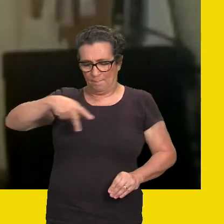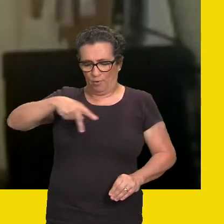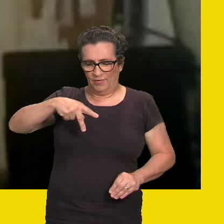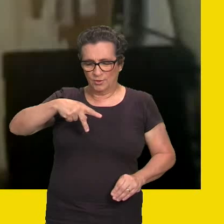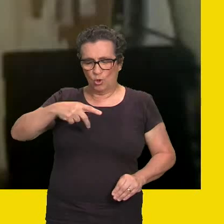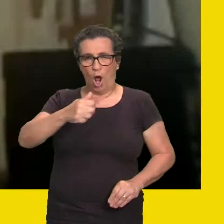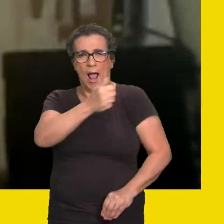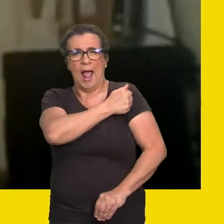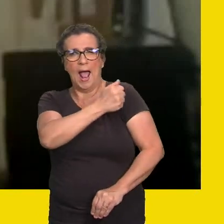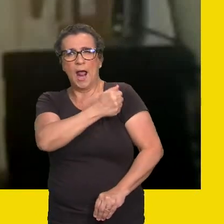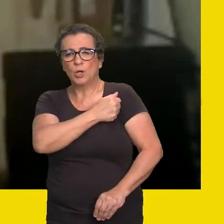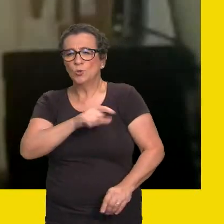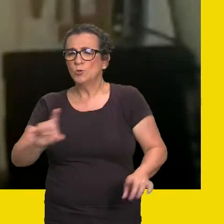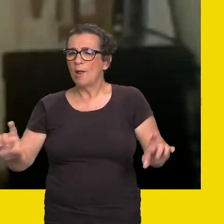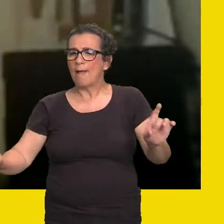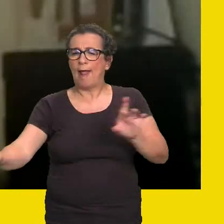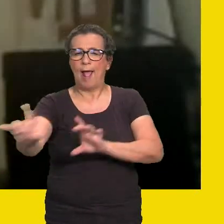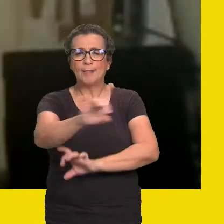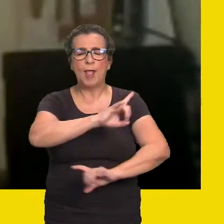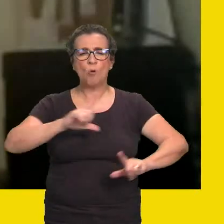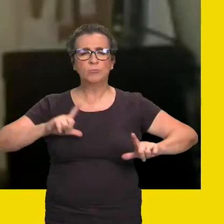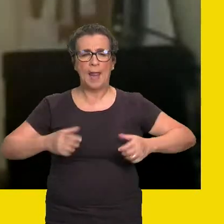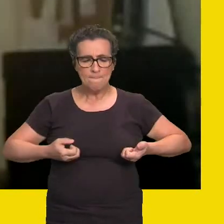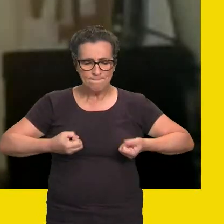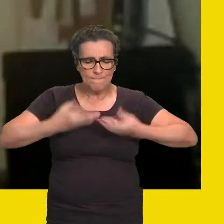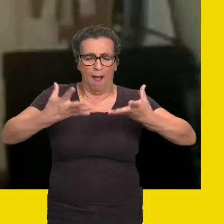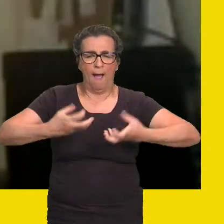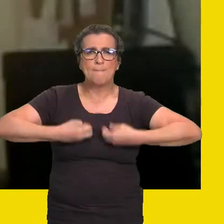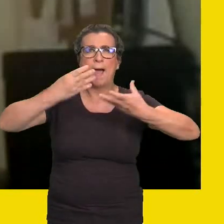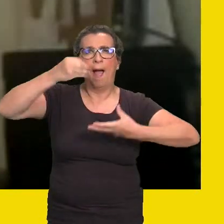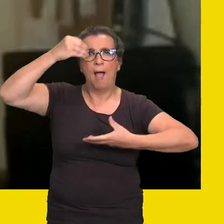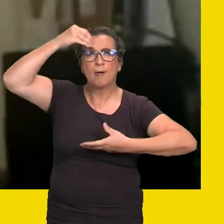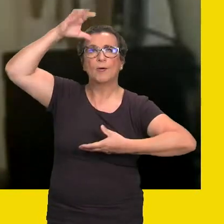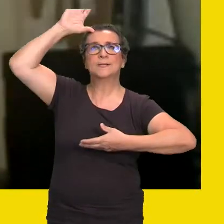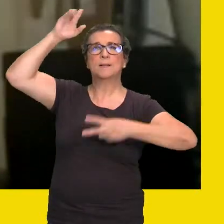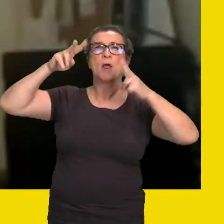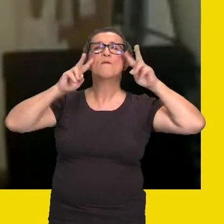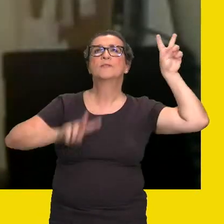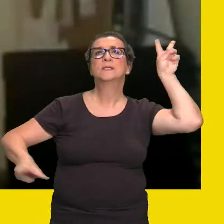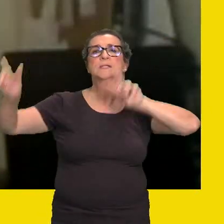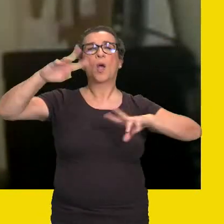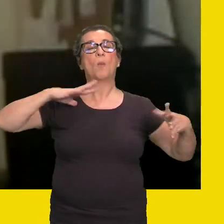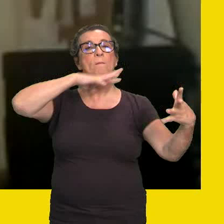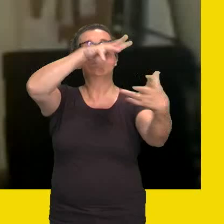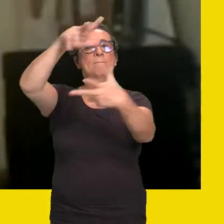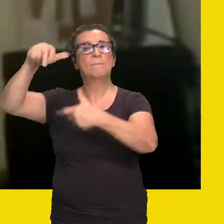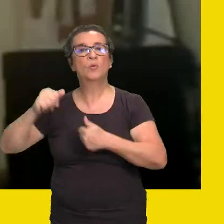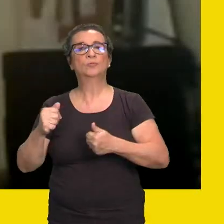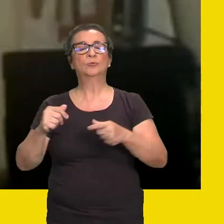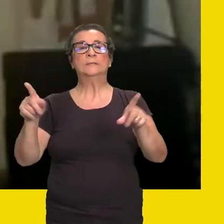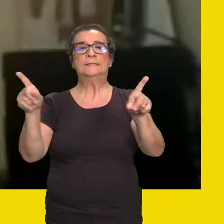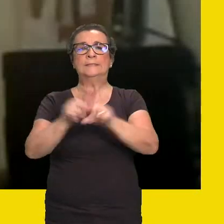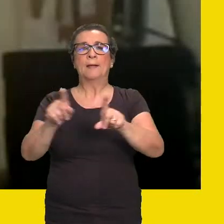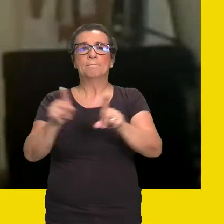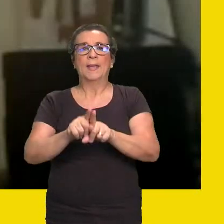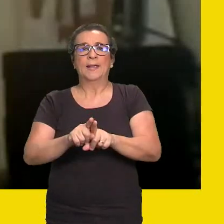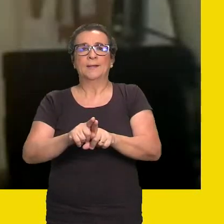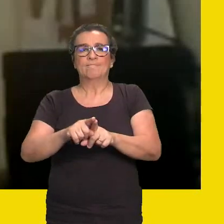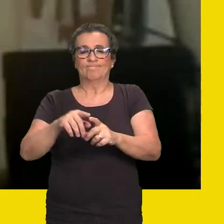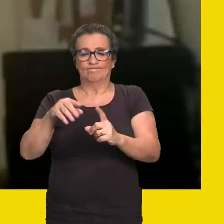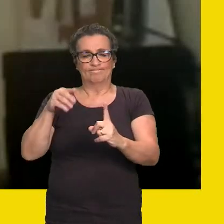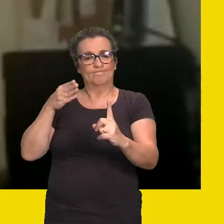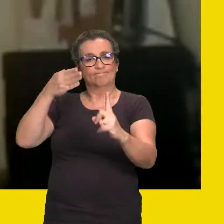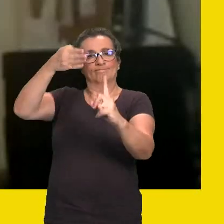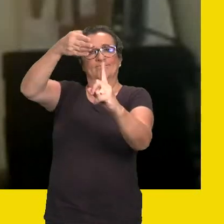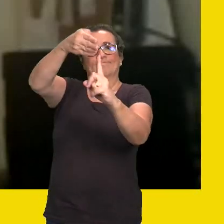currículo, produzem conhecimento, ampliam sua visão de mundo a partir da dialogicidade, da ação e